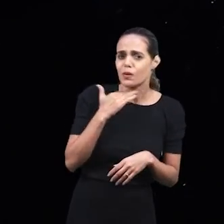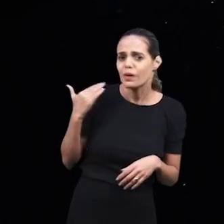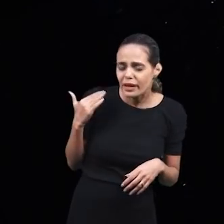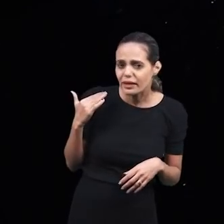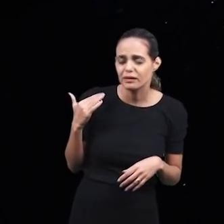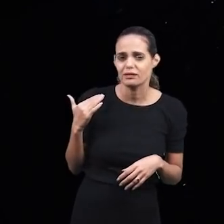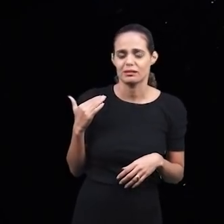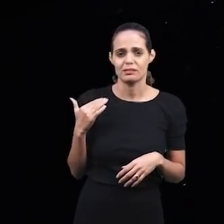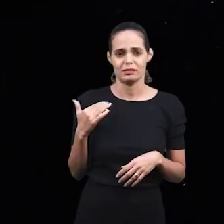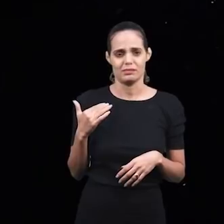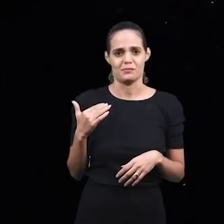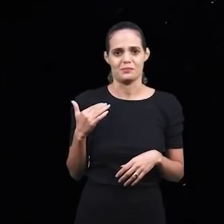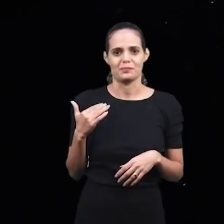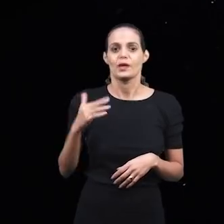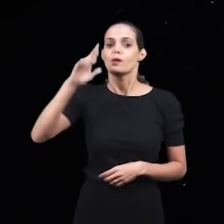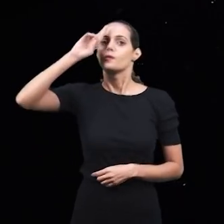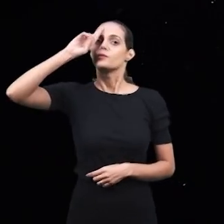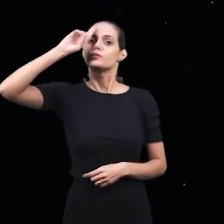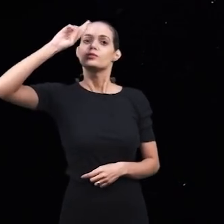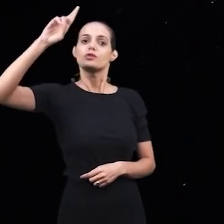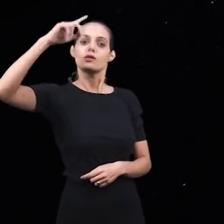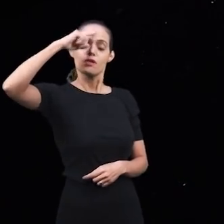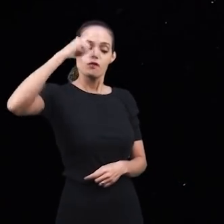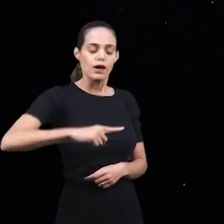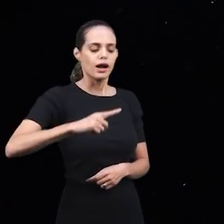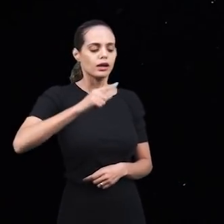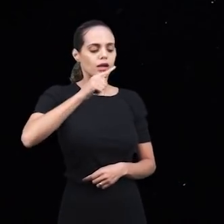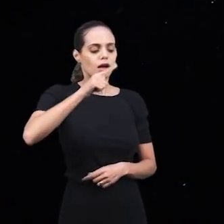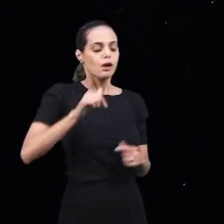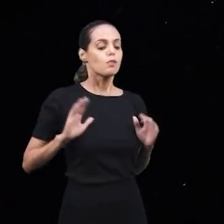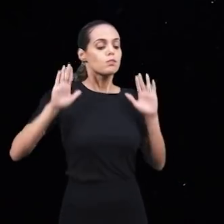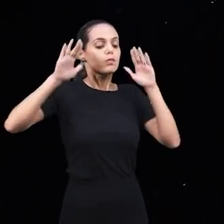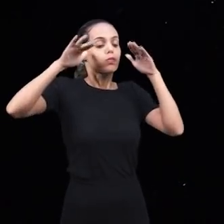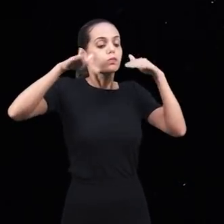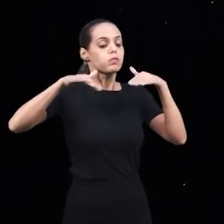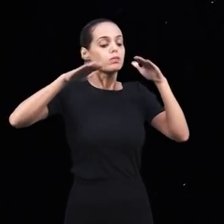As ondas atendem ao meu andar.